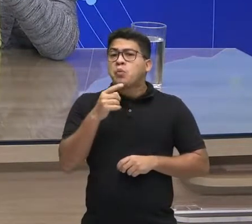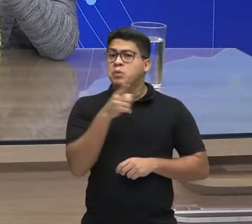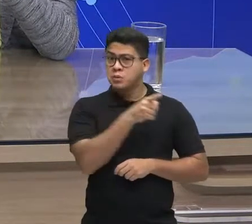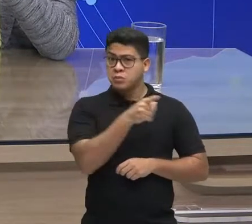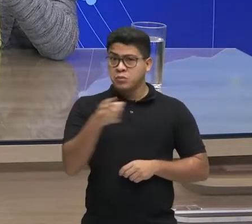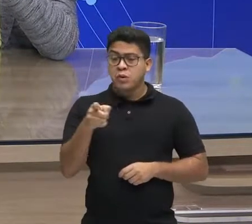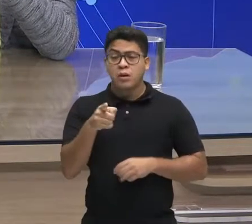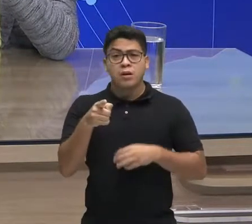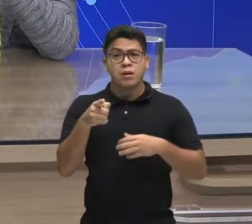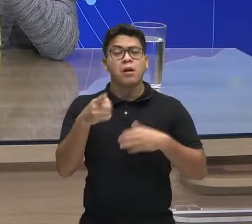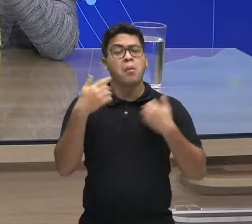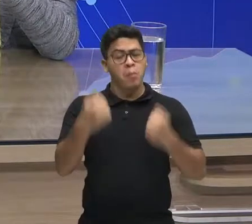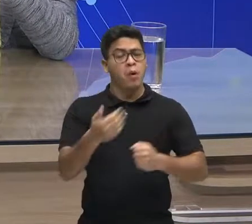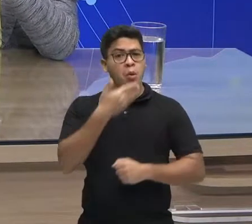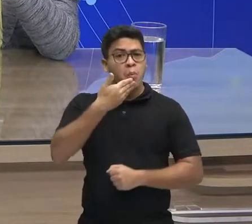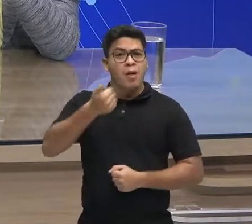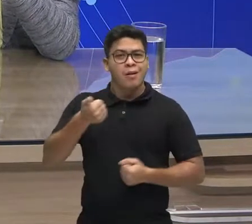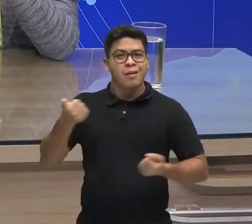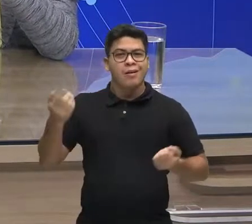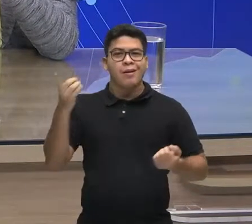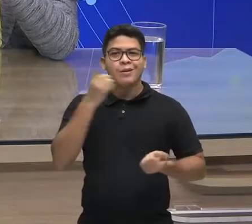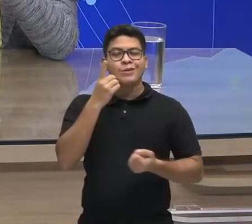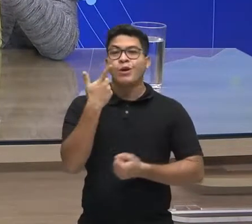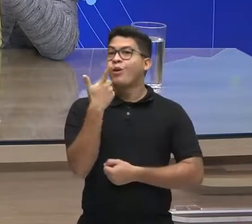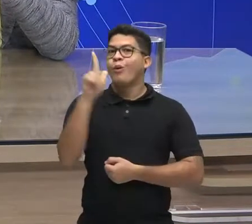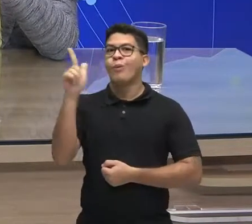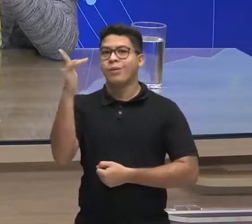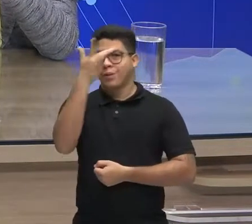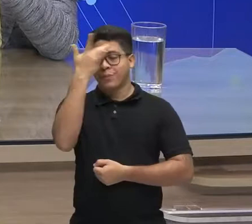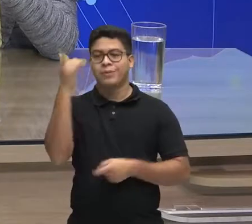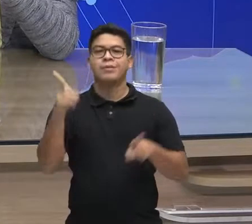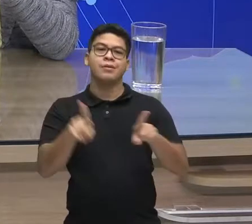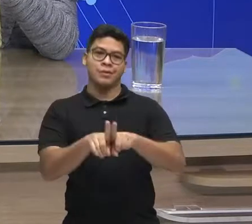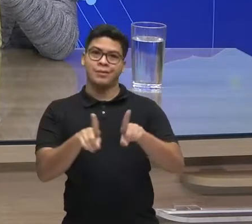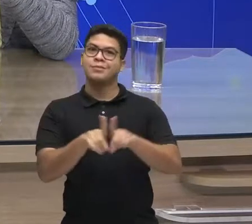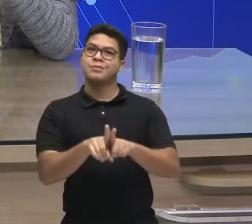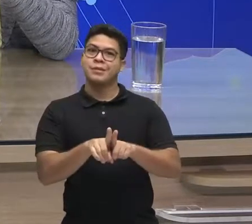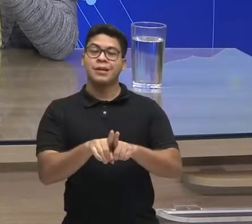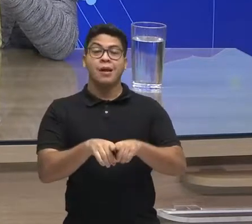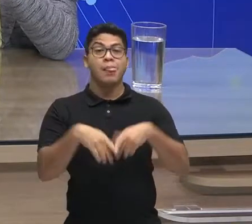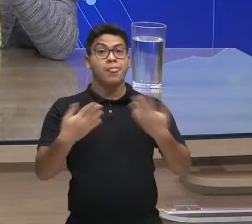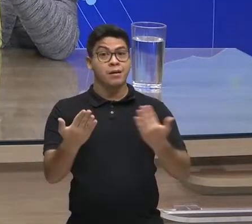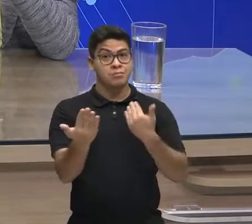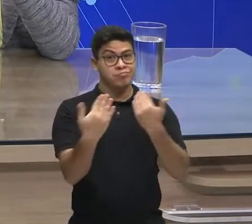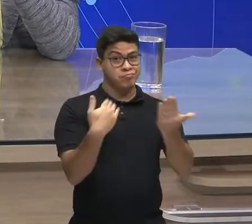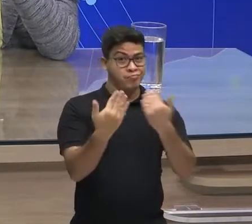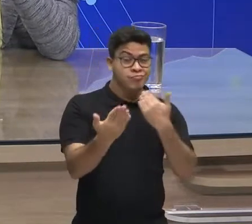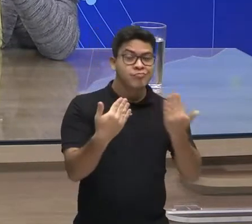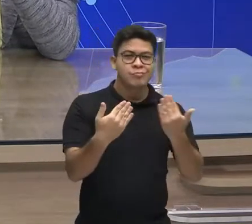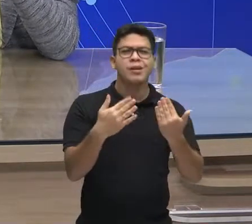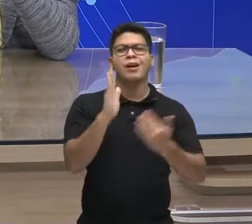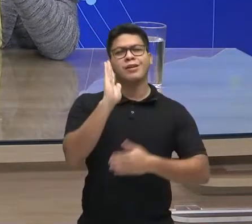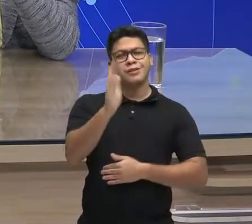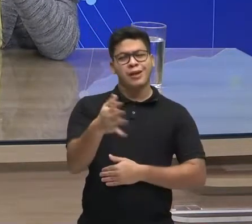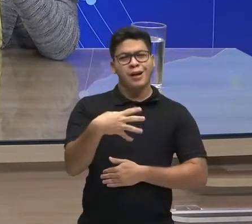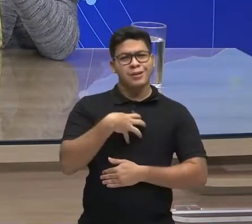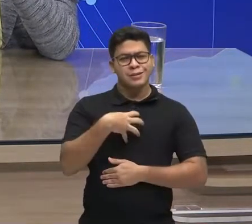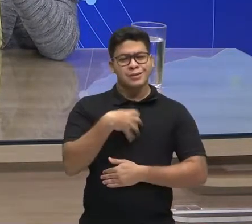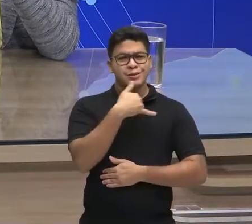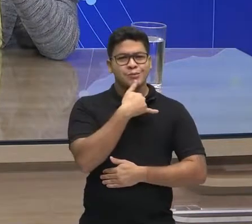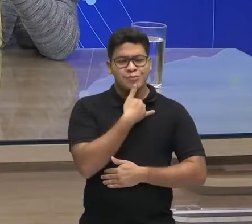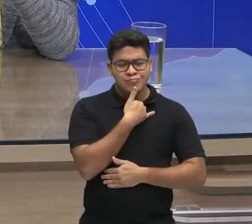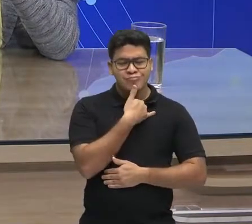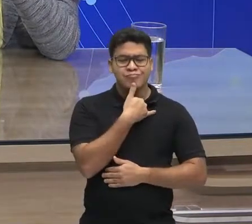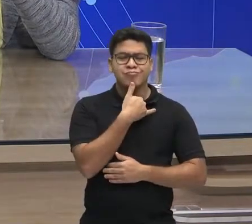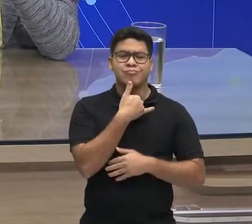pode melhorar o dia de uma outra pessoa. Então a gente traz essa discussão do você já esteve triste, você já